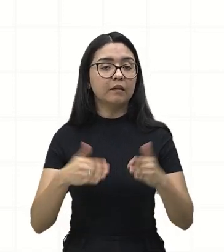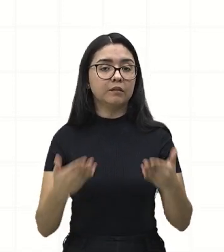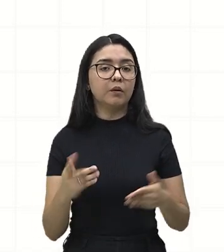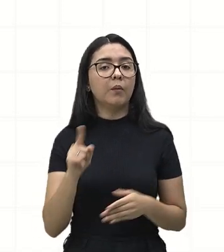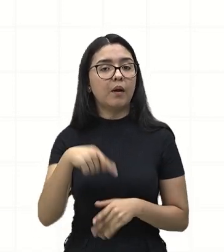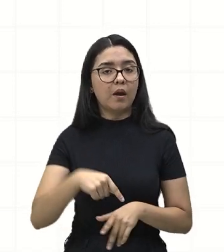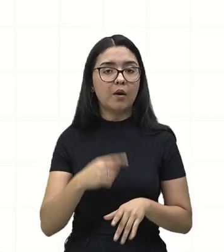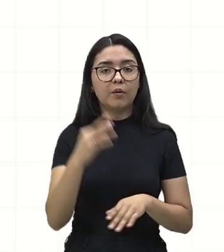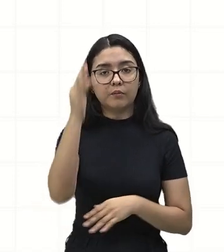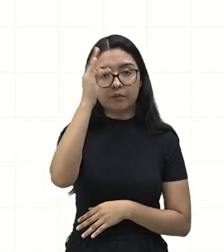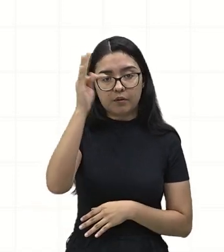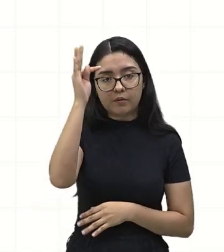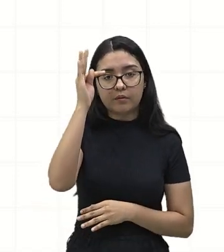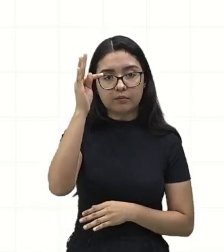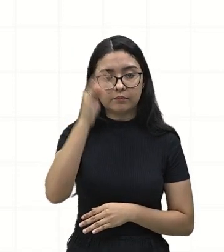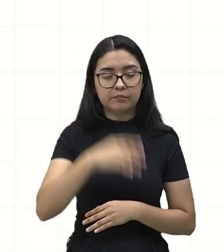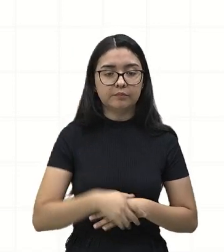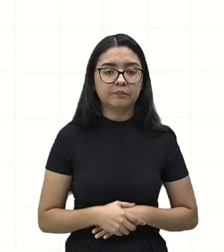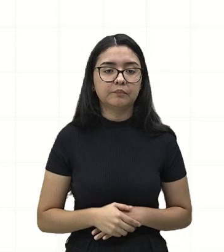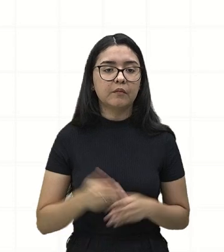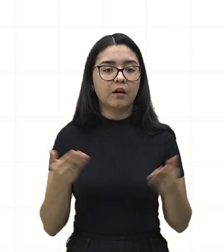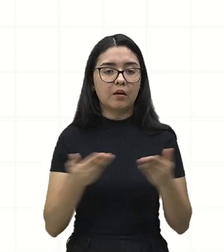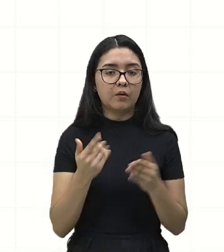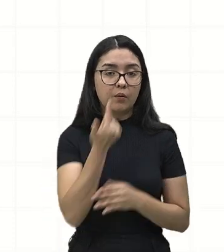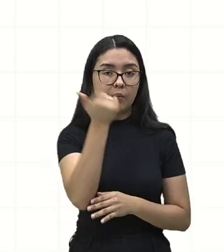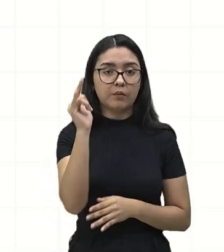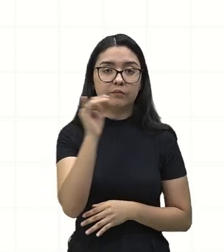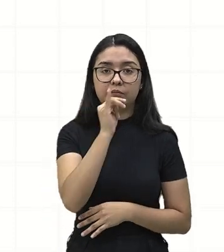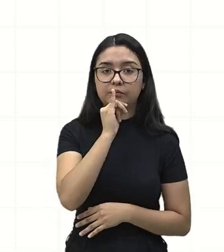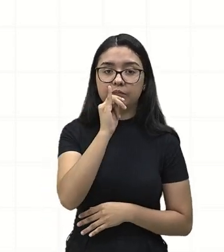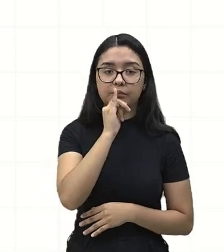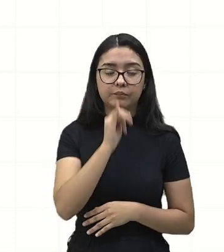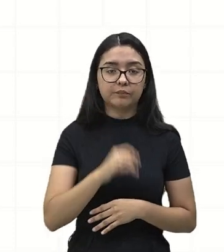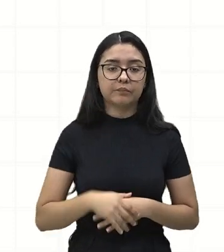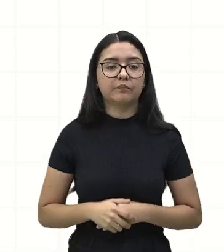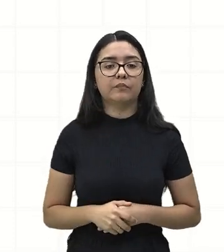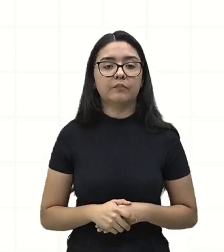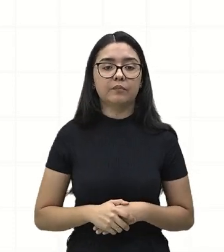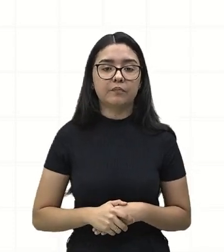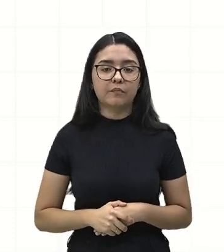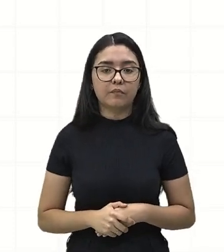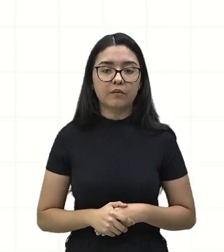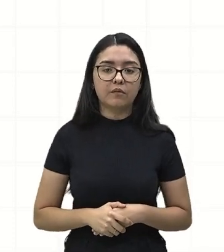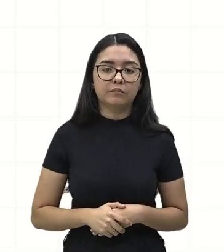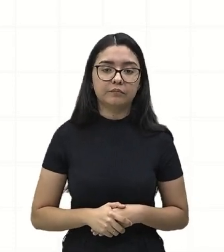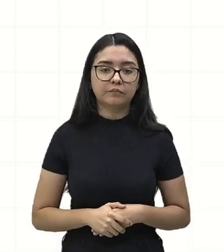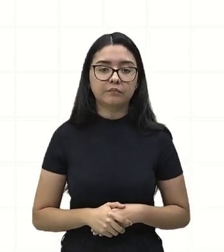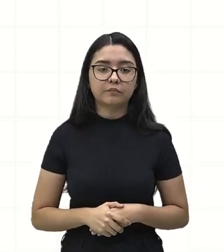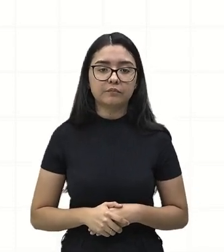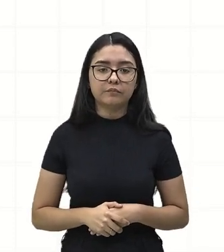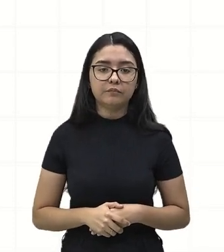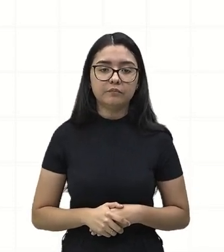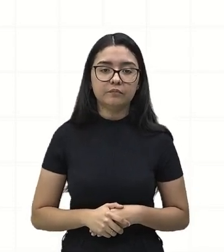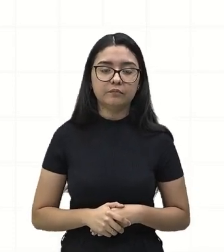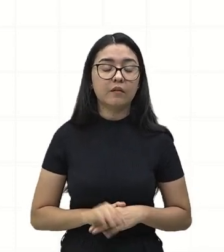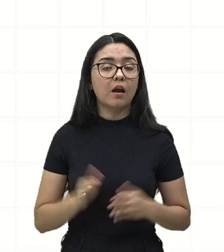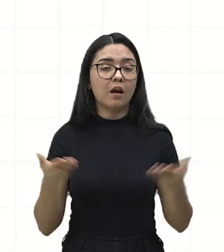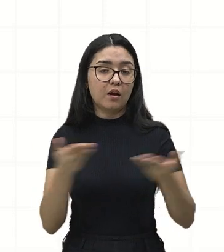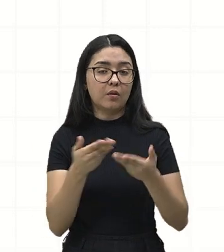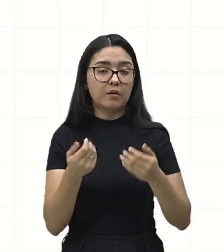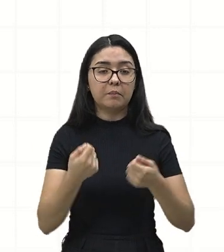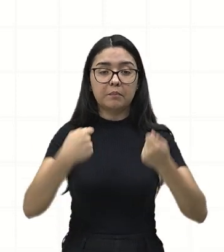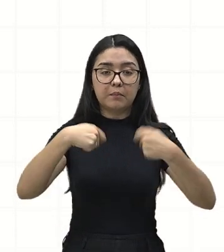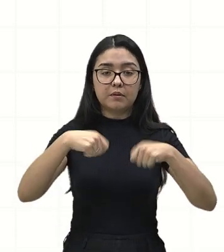nosso teorema de Thales. Bora para o nosso próximo exemplo. Aqui, ó. Agora, eu tenho que observar